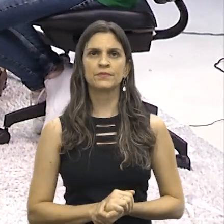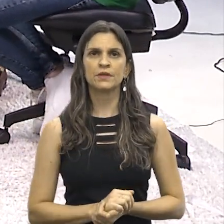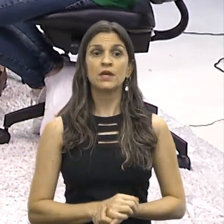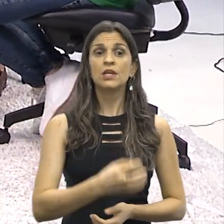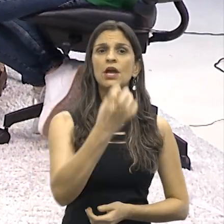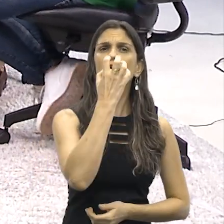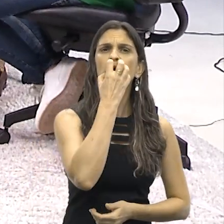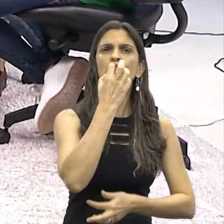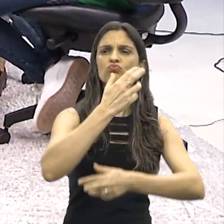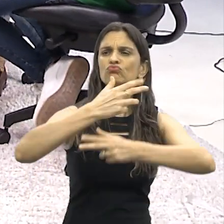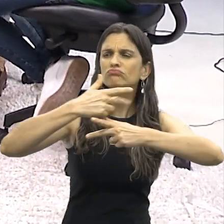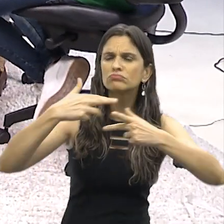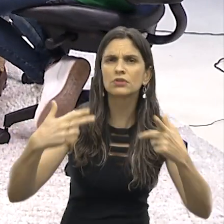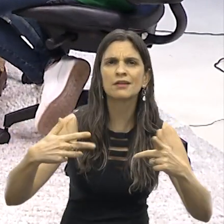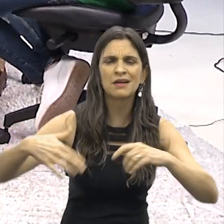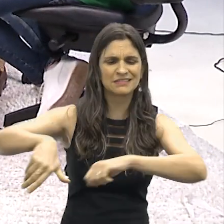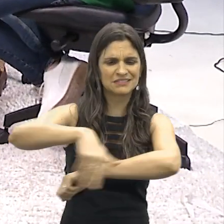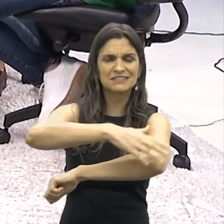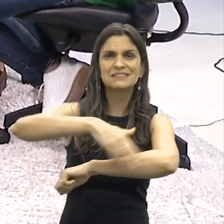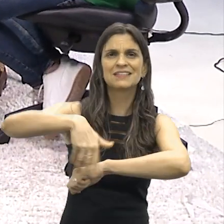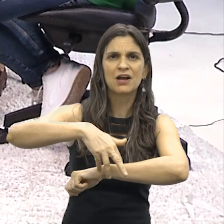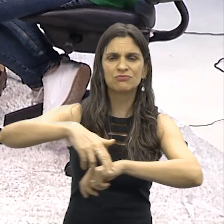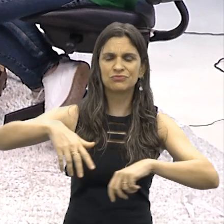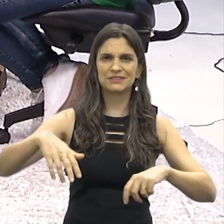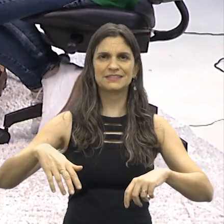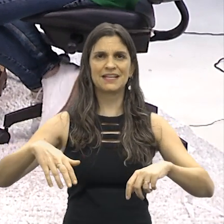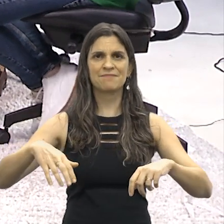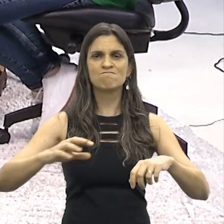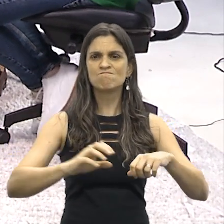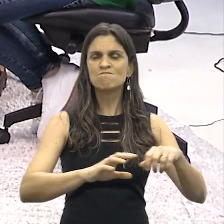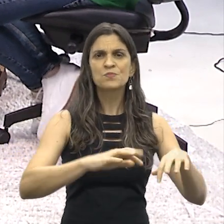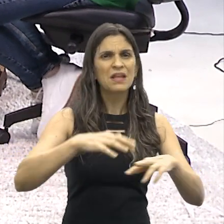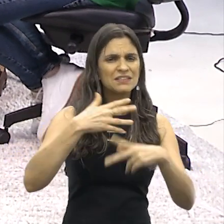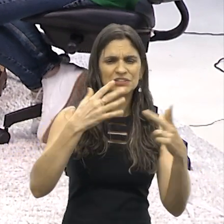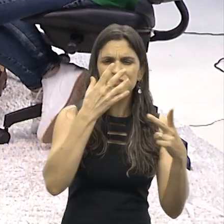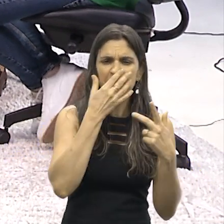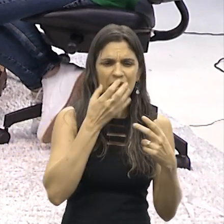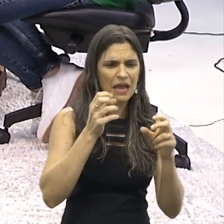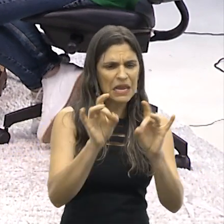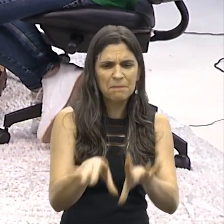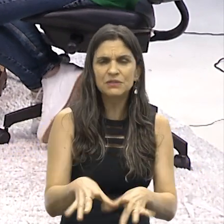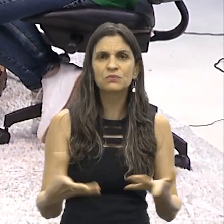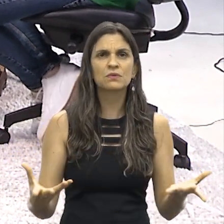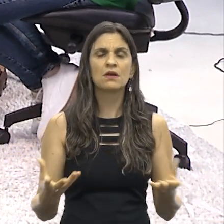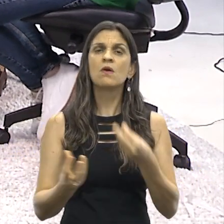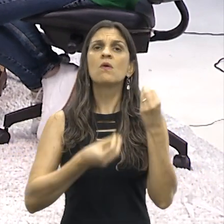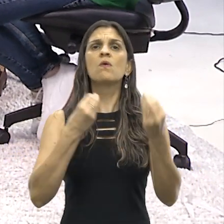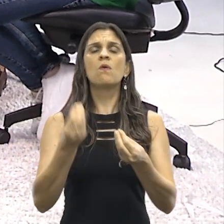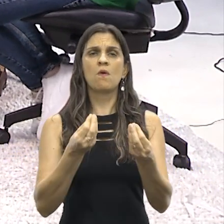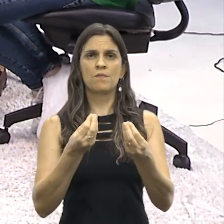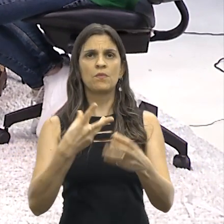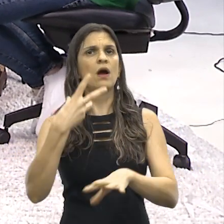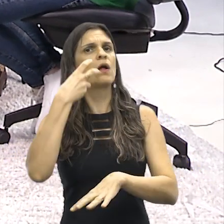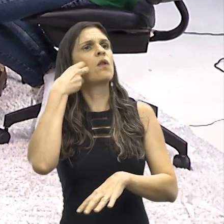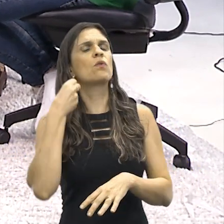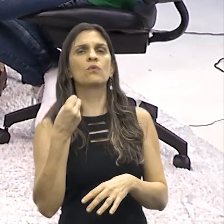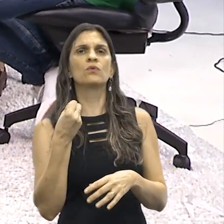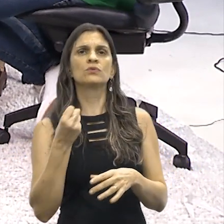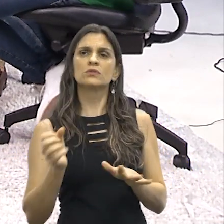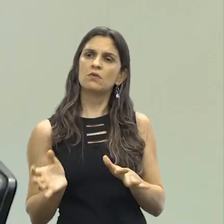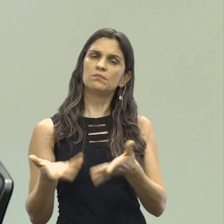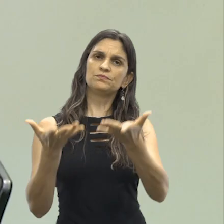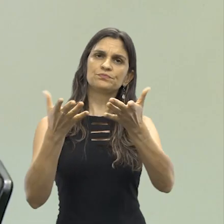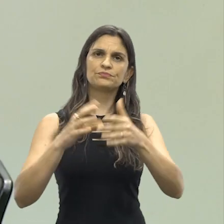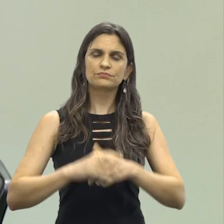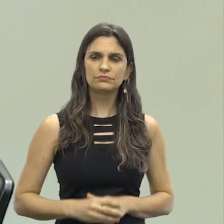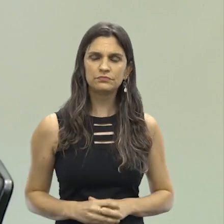rua, né? O vereador até falou, todos foram adotados. Há um trabalho específico em relação a isso? Sim, o trabalho que